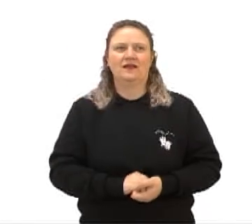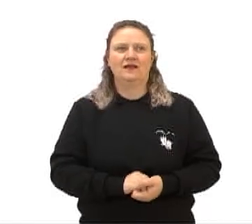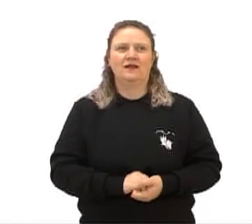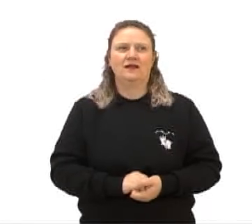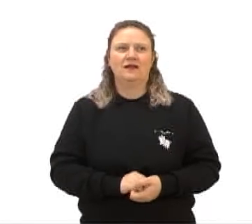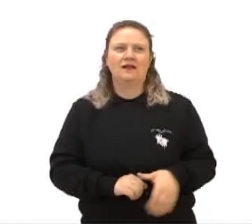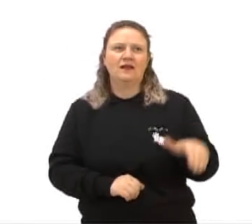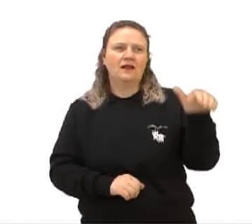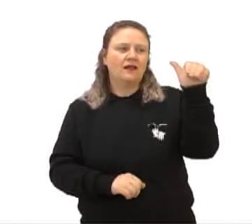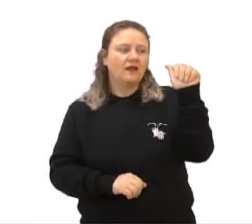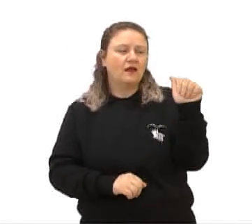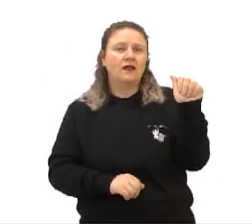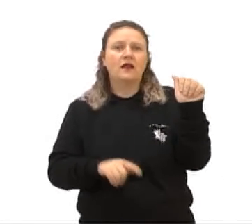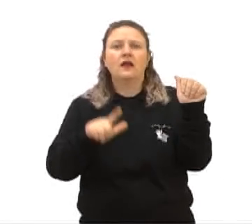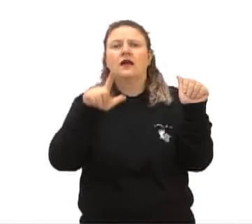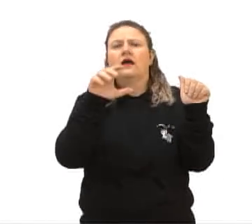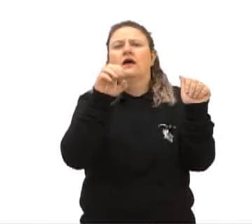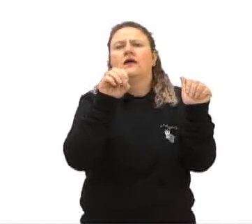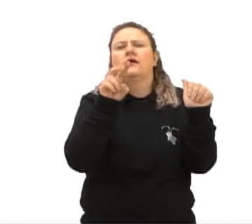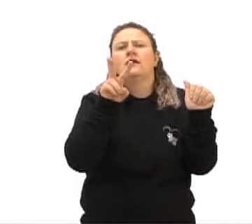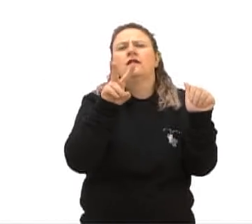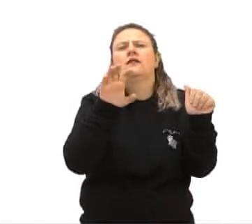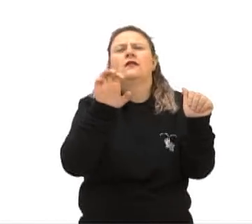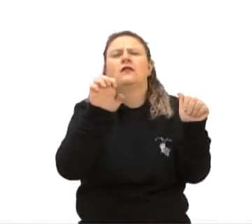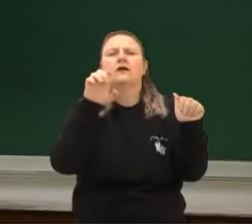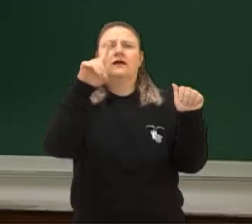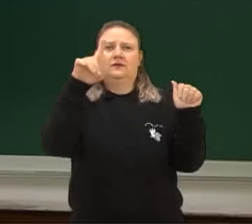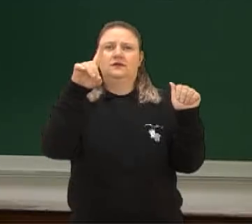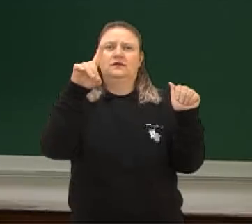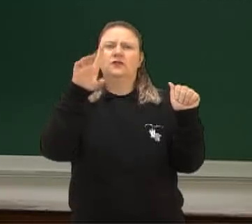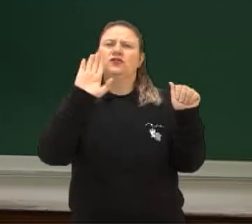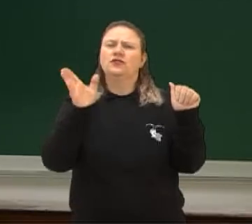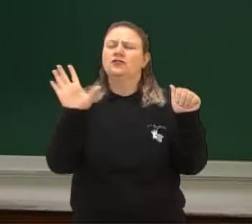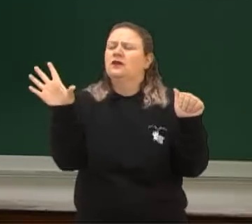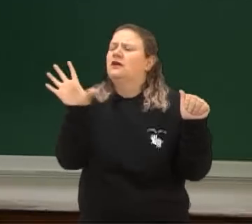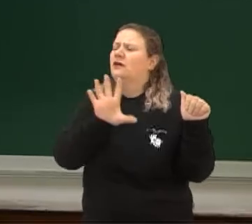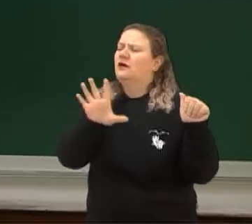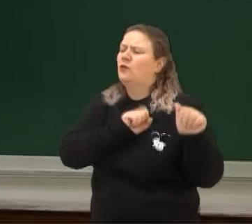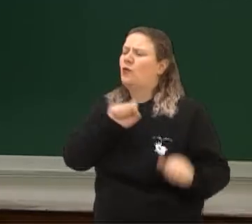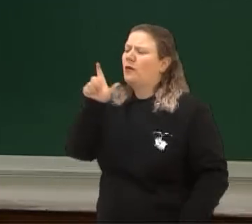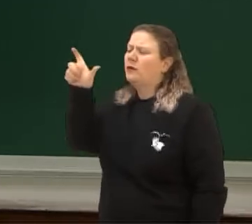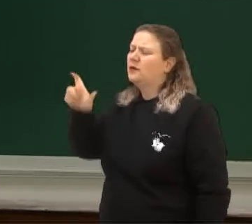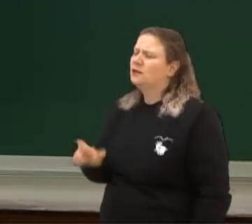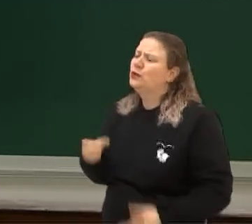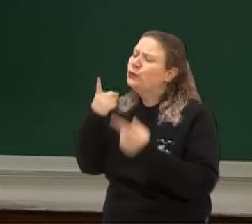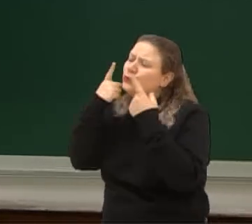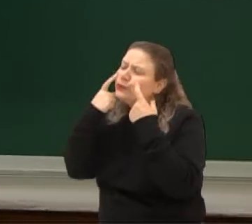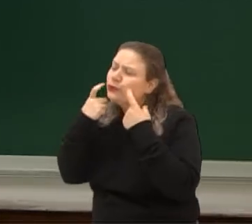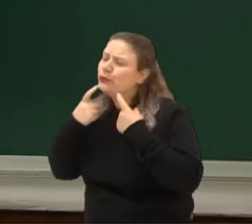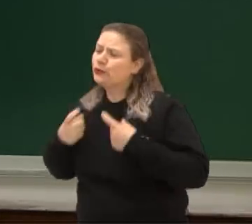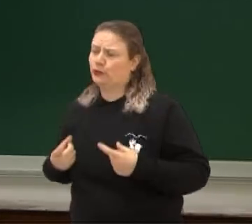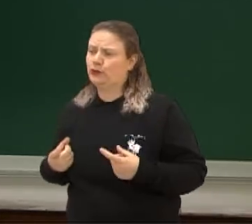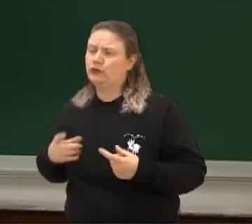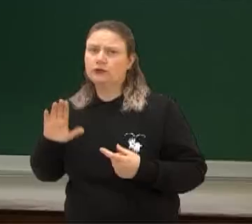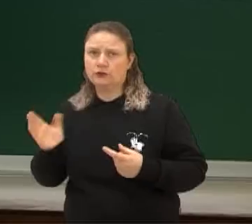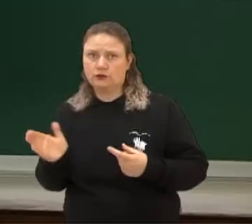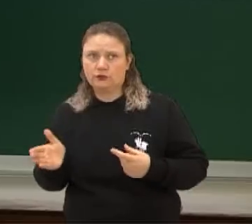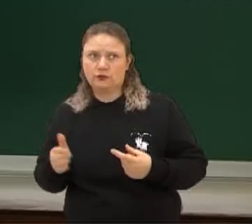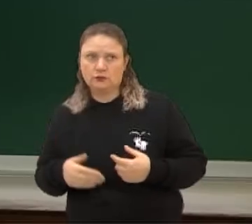Loved. Você já amou alguém tanto que te fez chorar? Depois, você